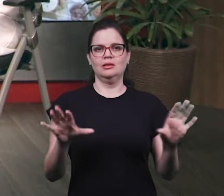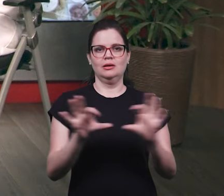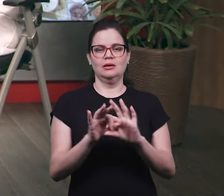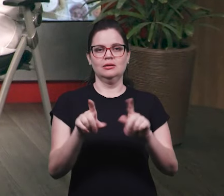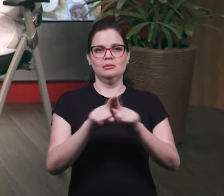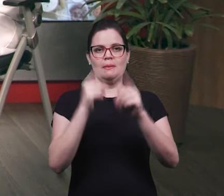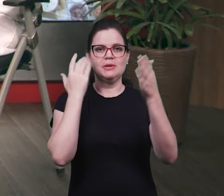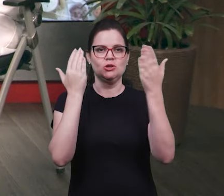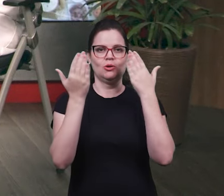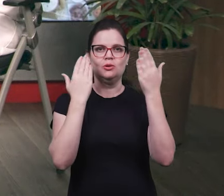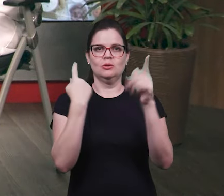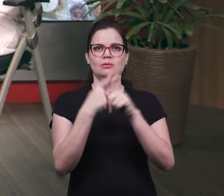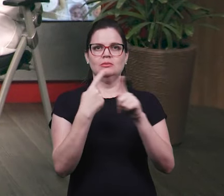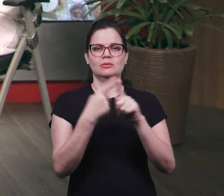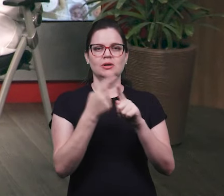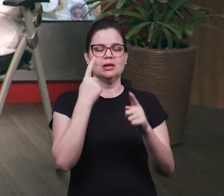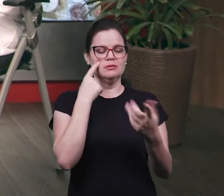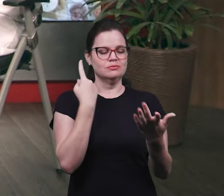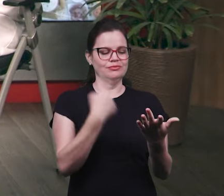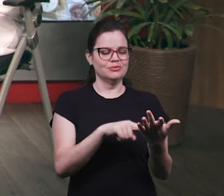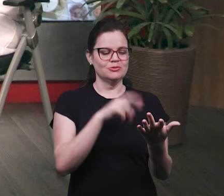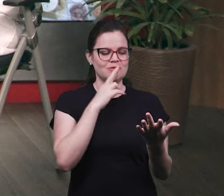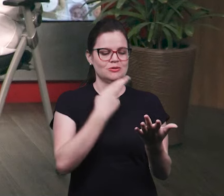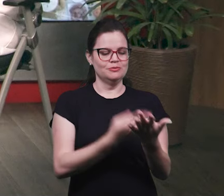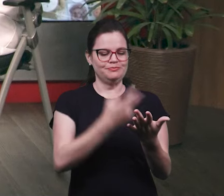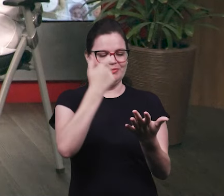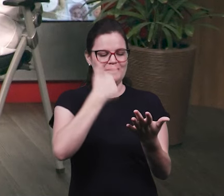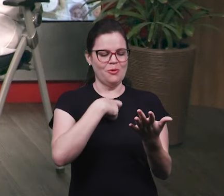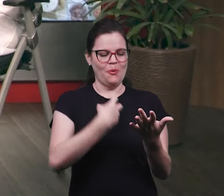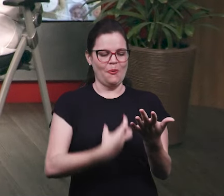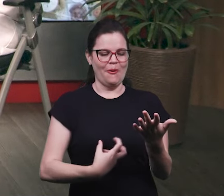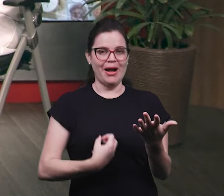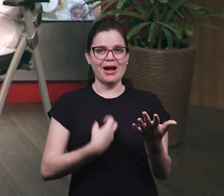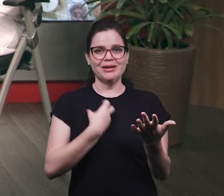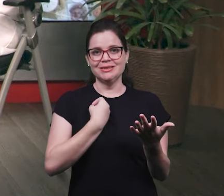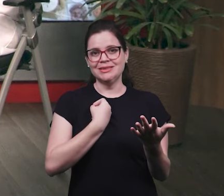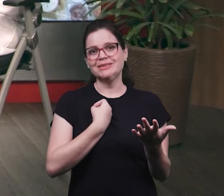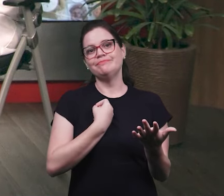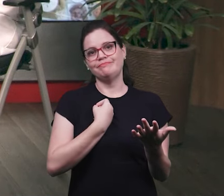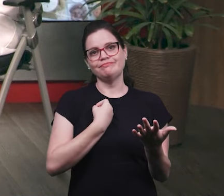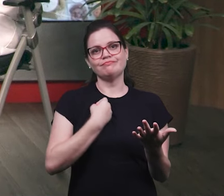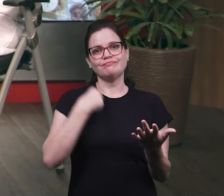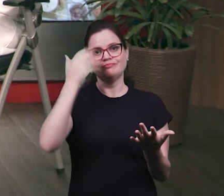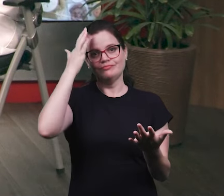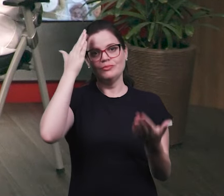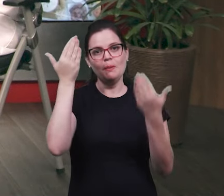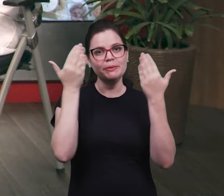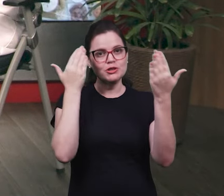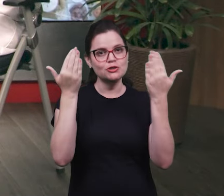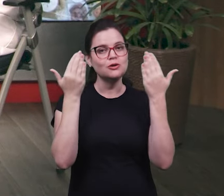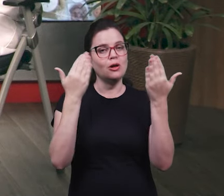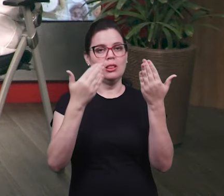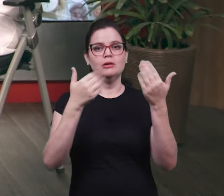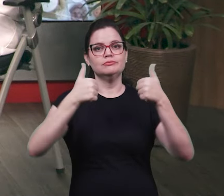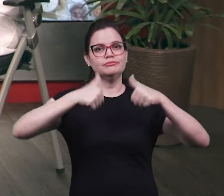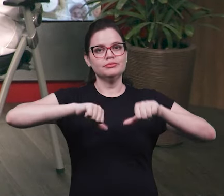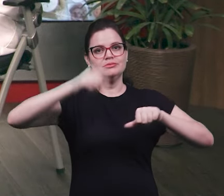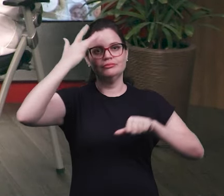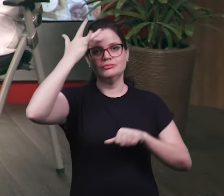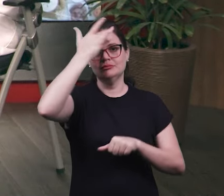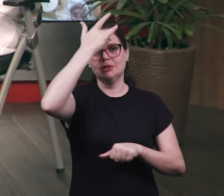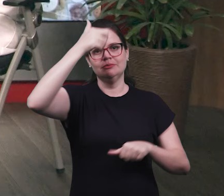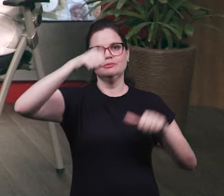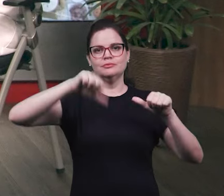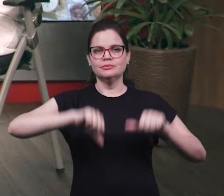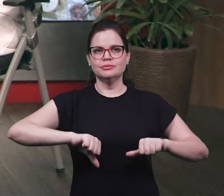psicológico né porque receber um um diagnóstico né de câncer não é fácil né então